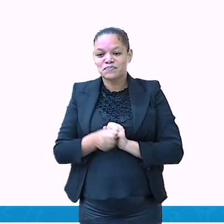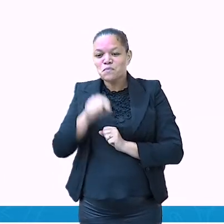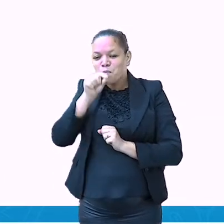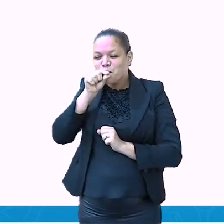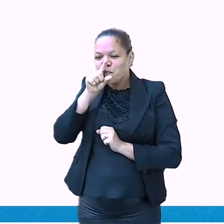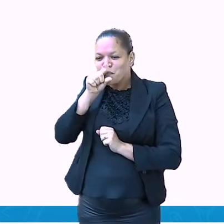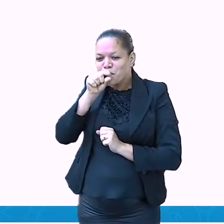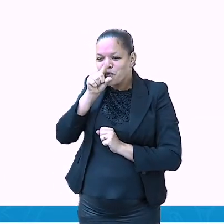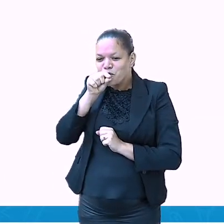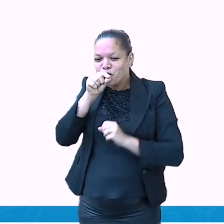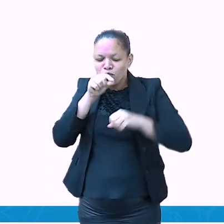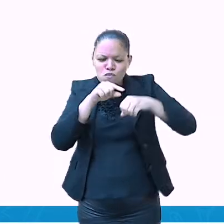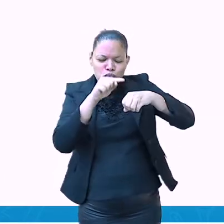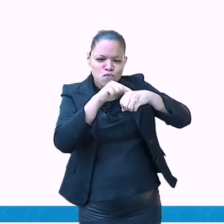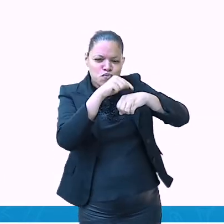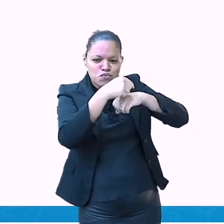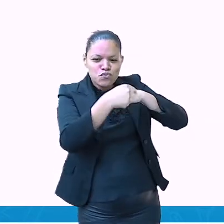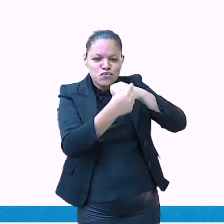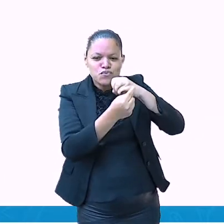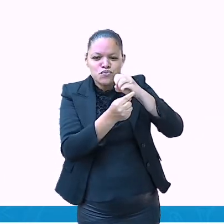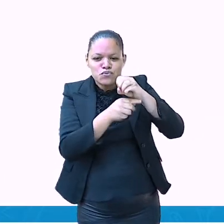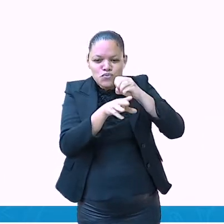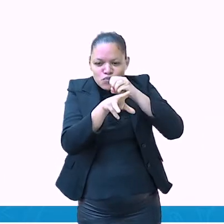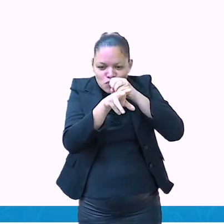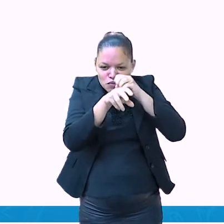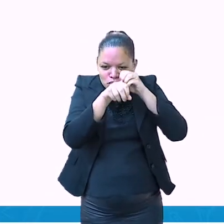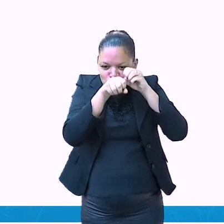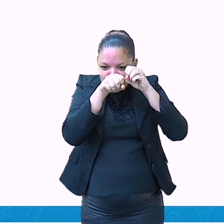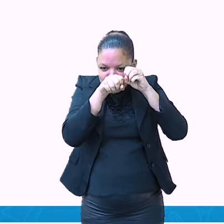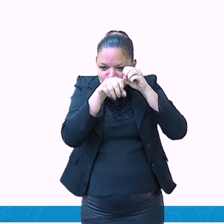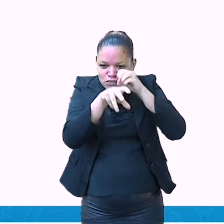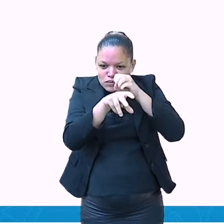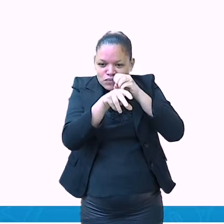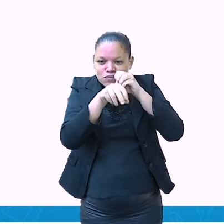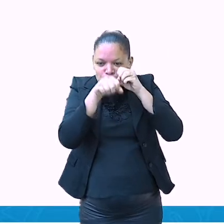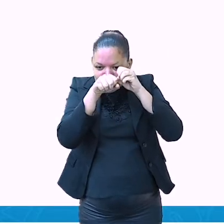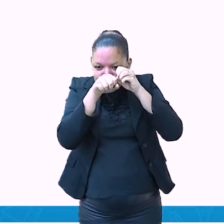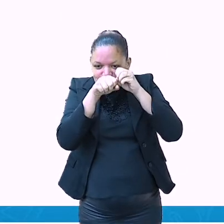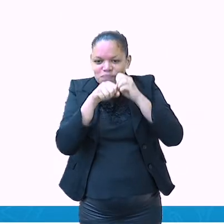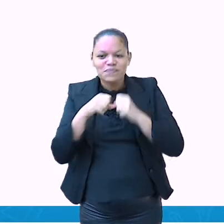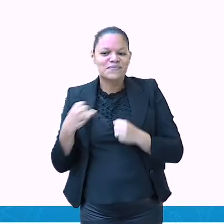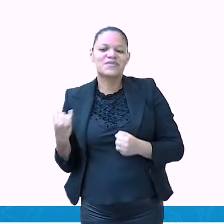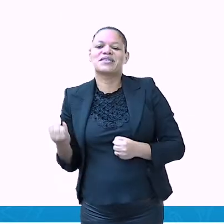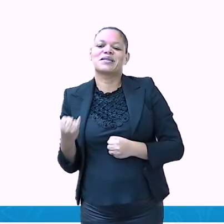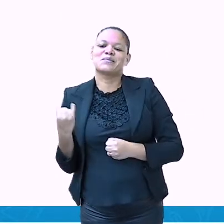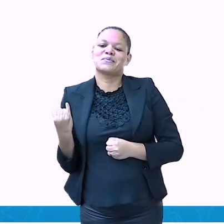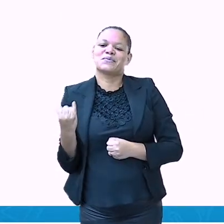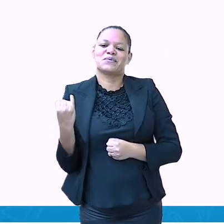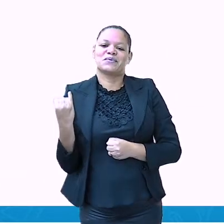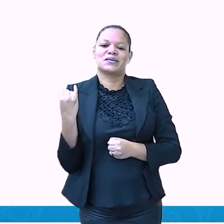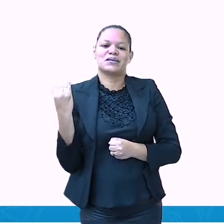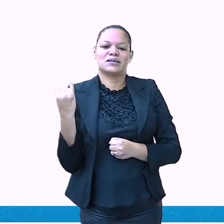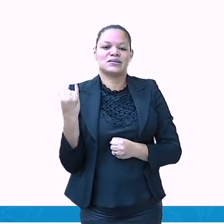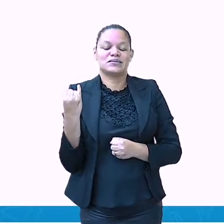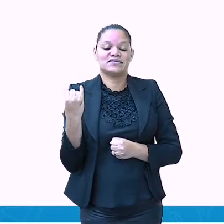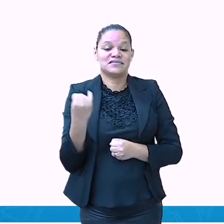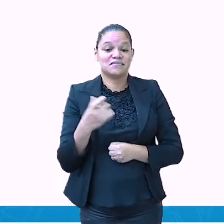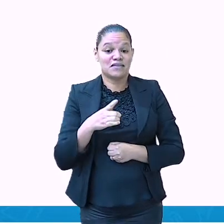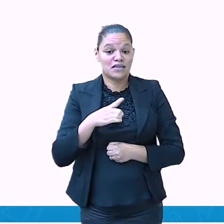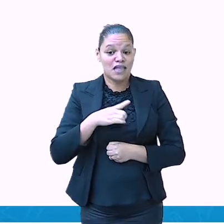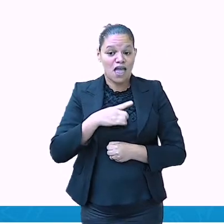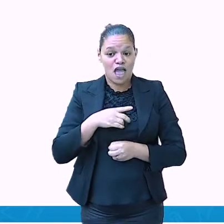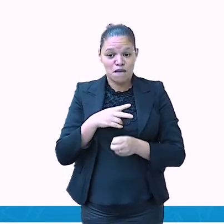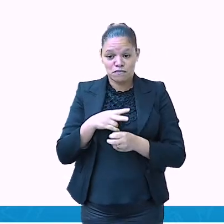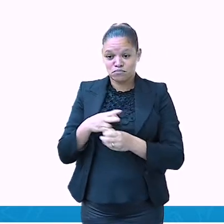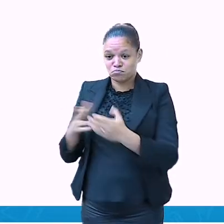Ele consegue respirar por esses microporos. Então, ó, aqui nós temos imagens bem próximas e